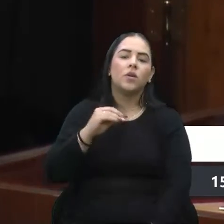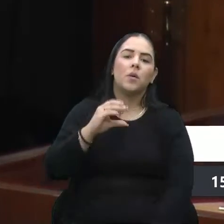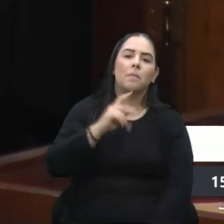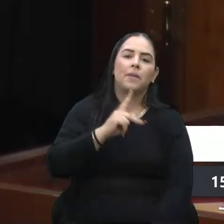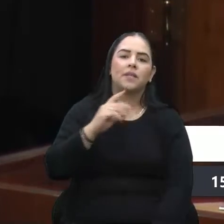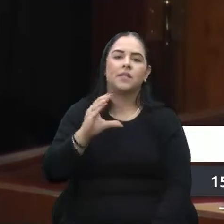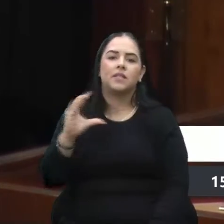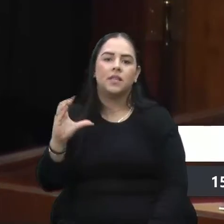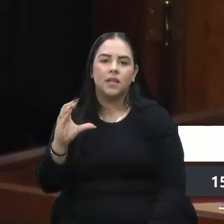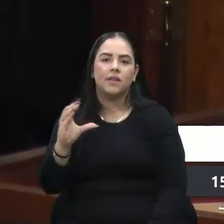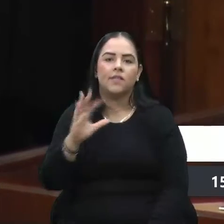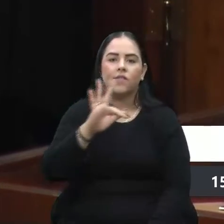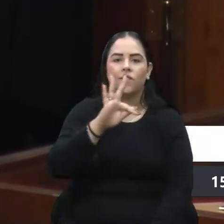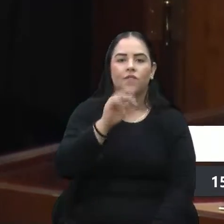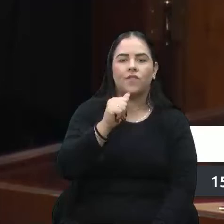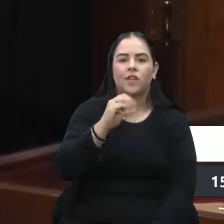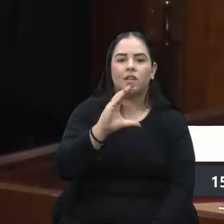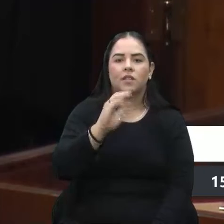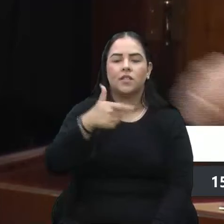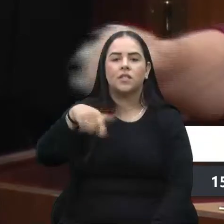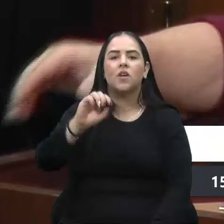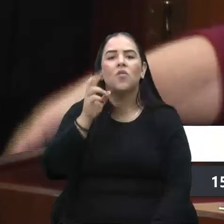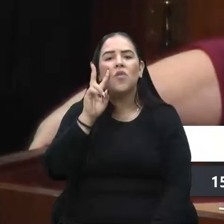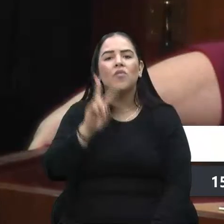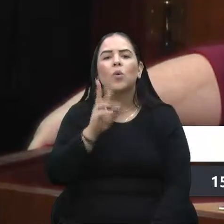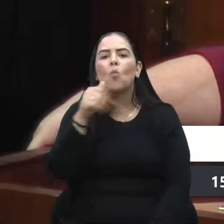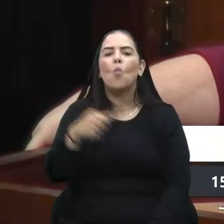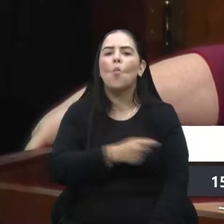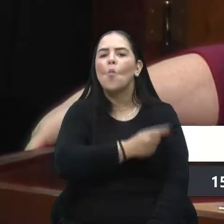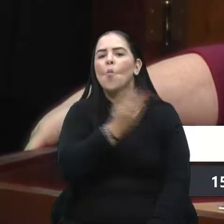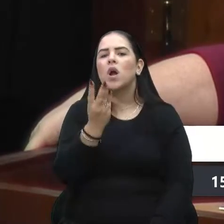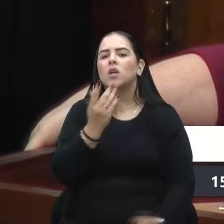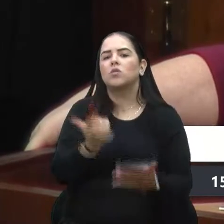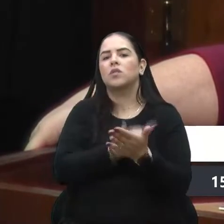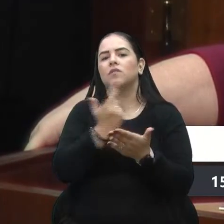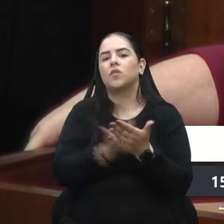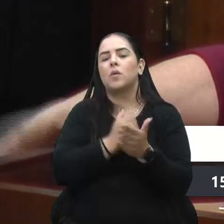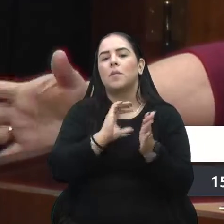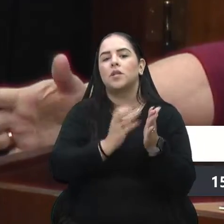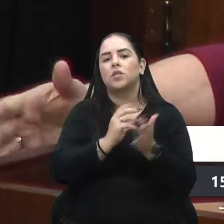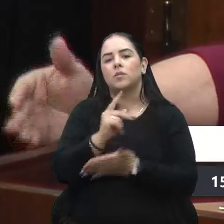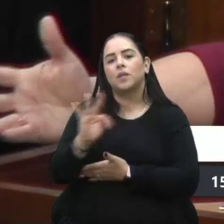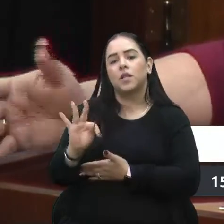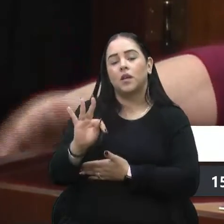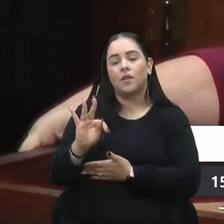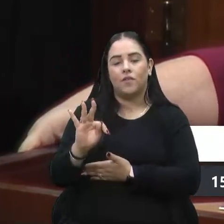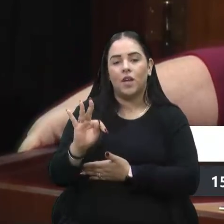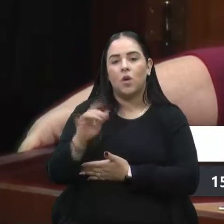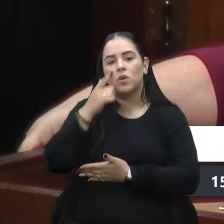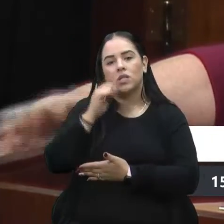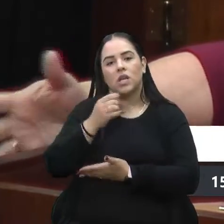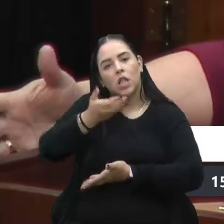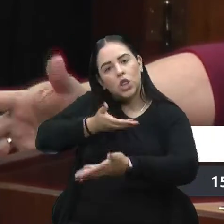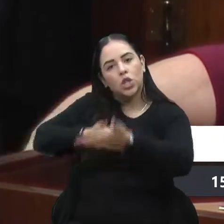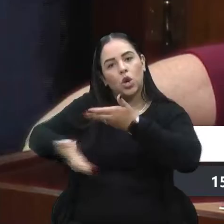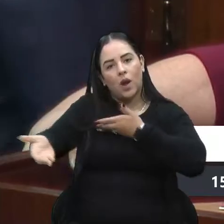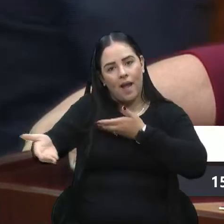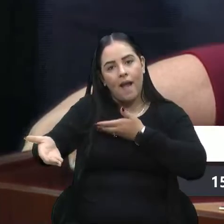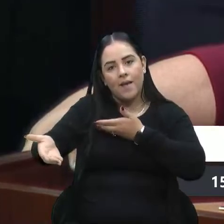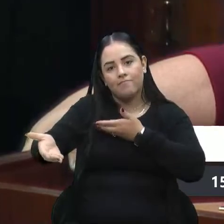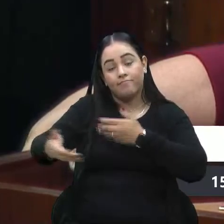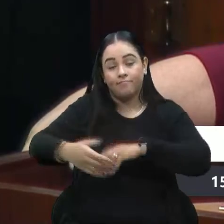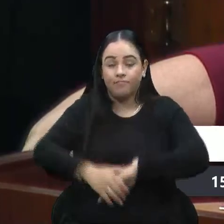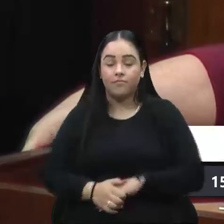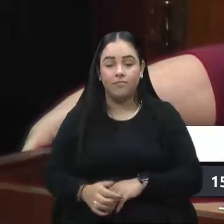nas facções, e vamos ver quantos livros o PT vai conseguir, né, trocar pelas armas, porque eu não acredito,